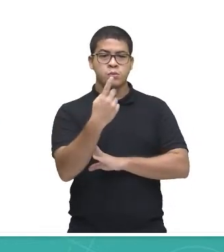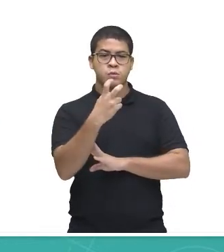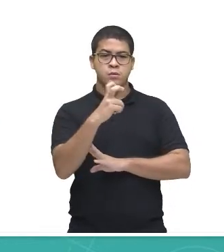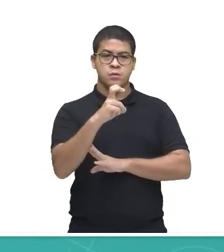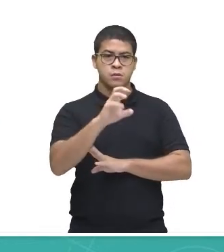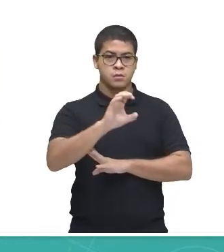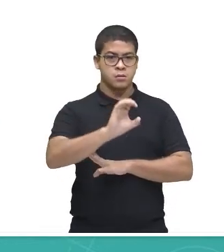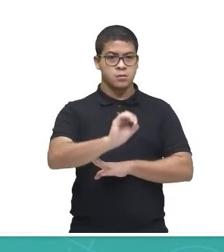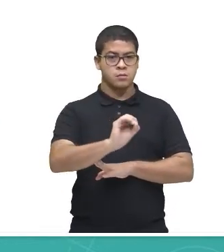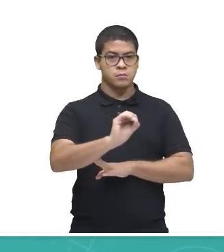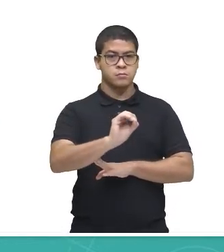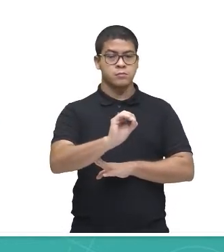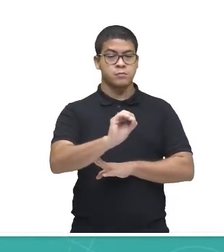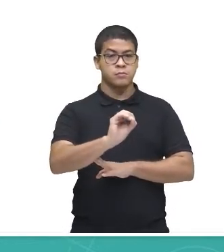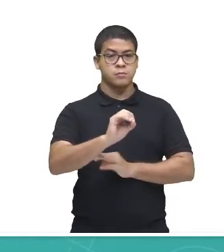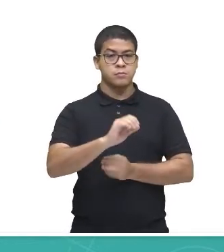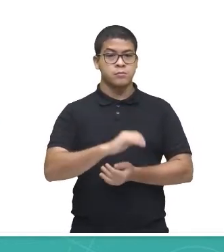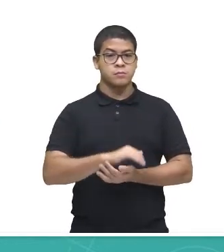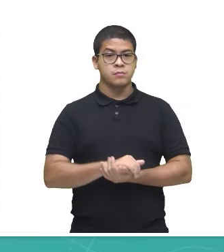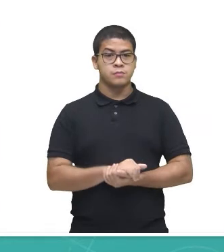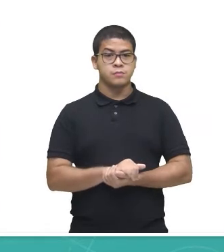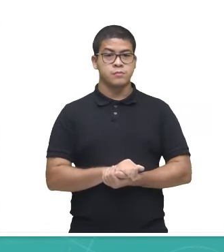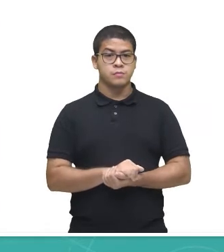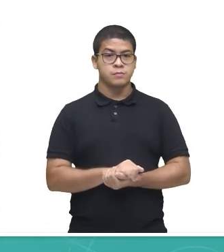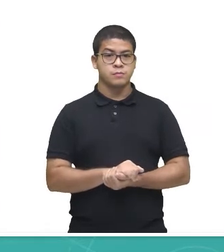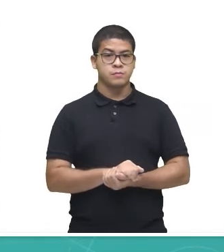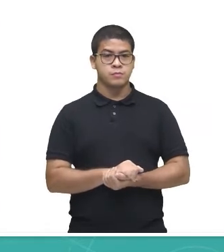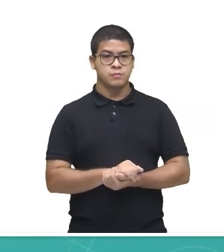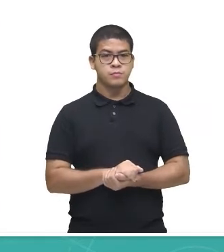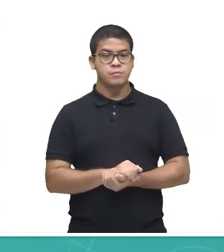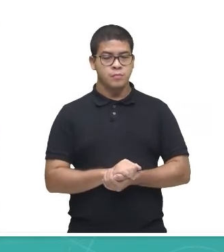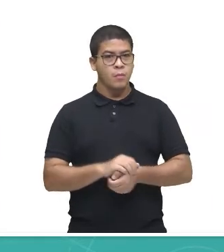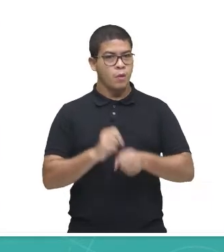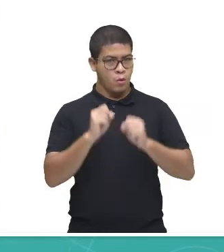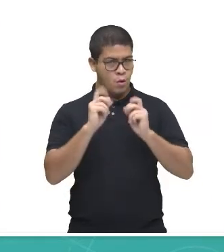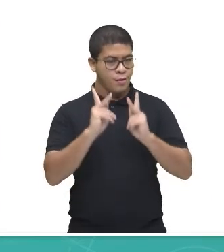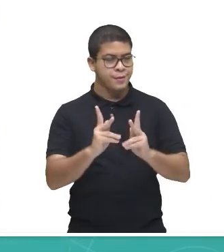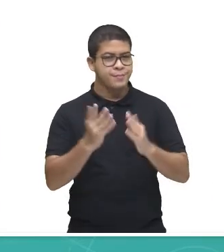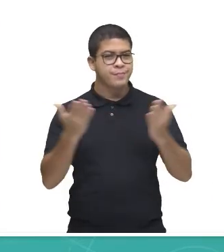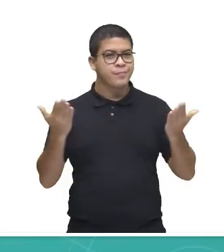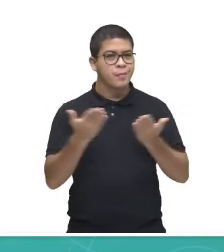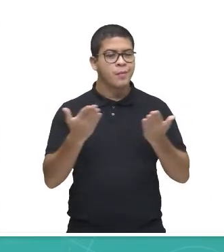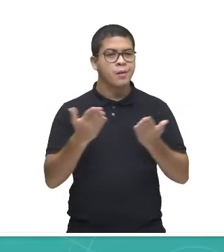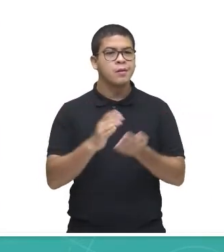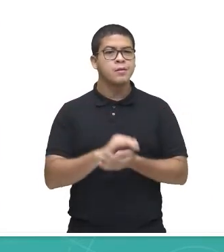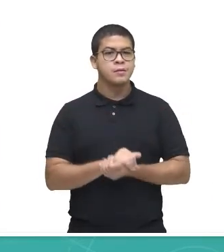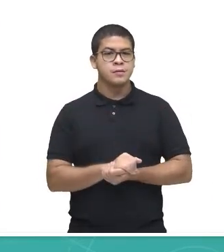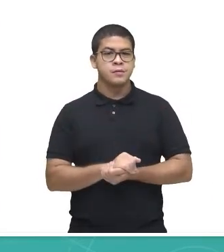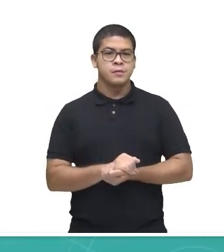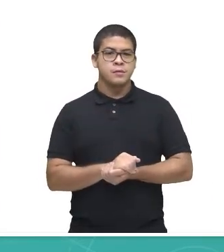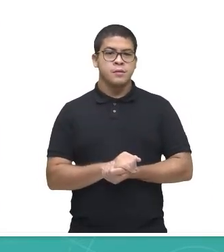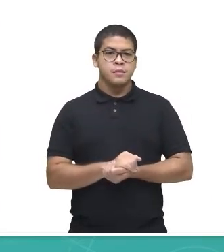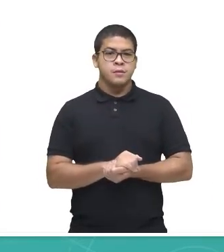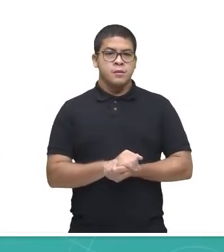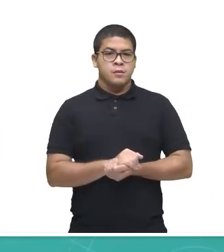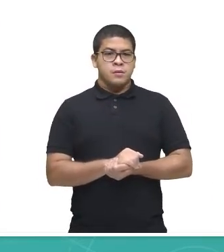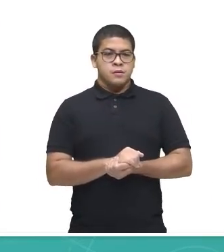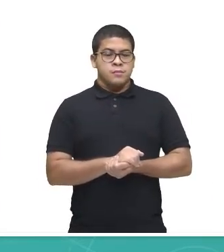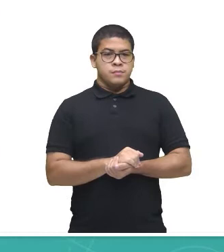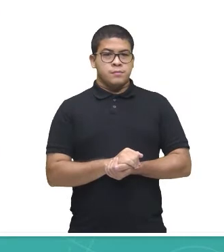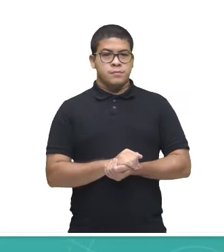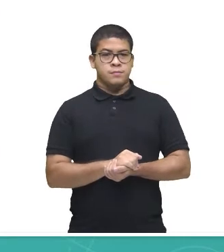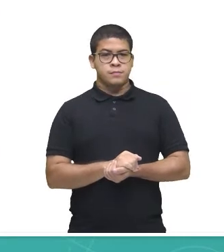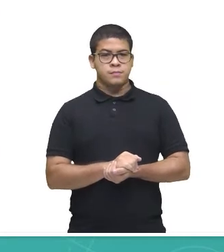180 graus. Beleza? Vamos ver aqui mais um exemplo. Olha só, deixa eu pegar aqui esse espaço. Beleza, aqui, olha